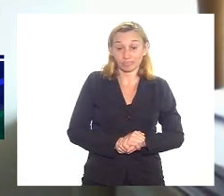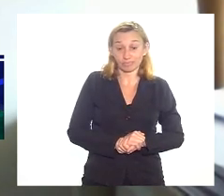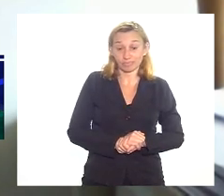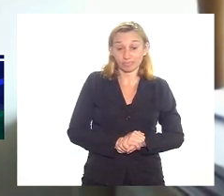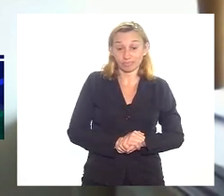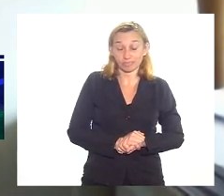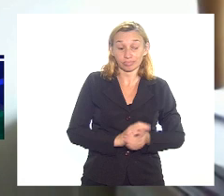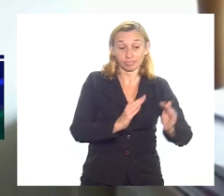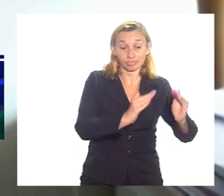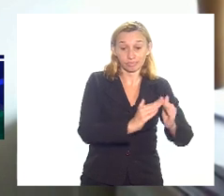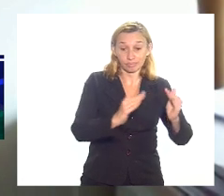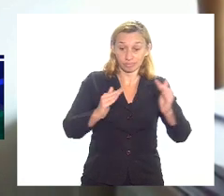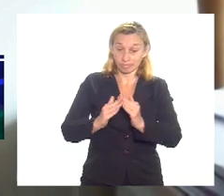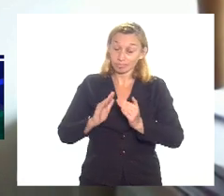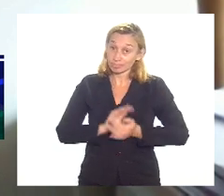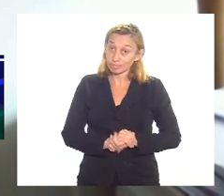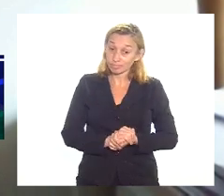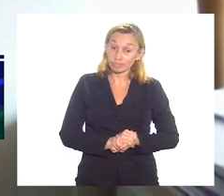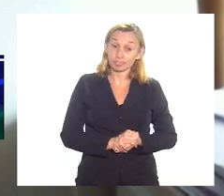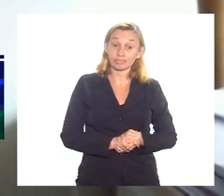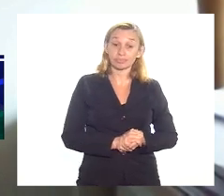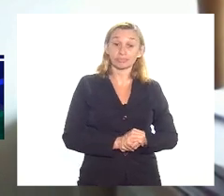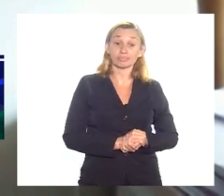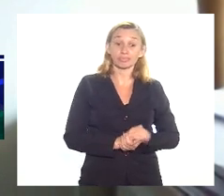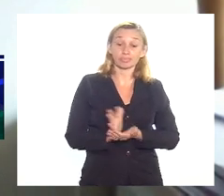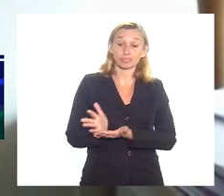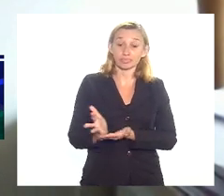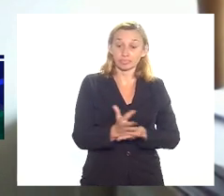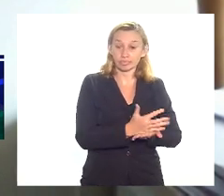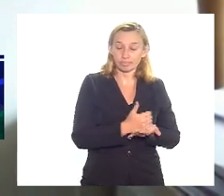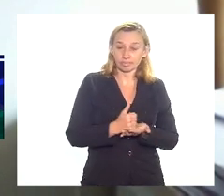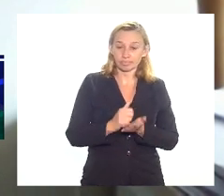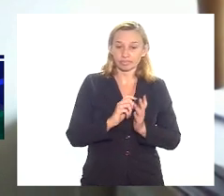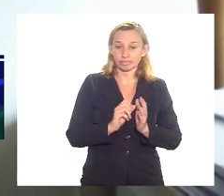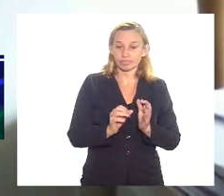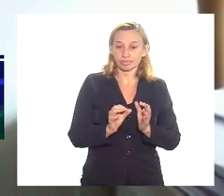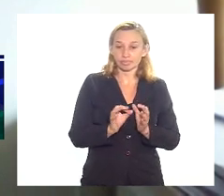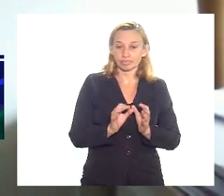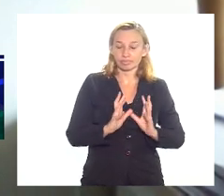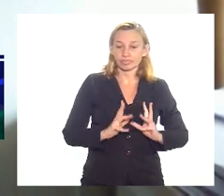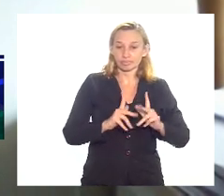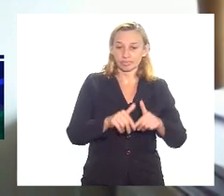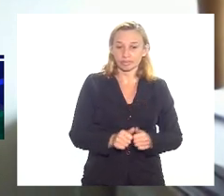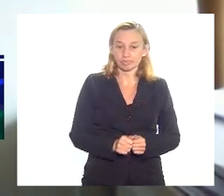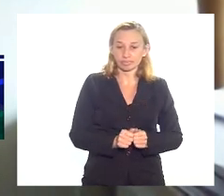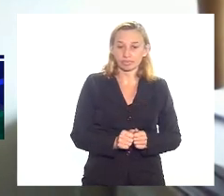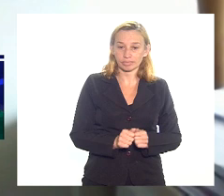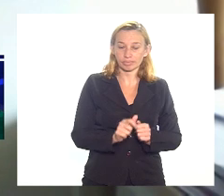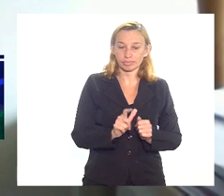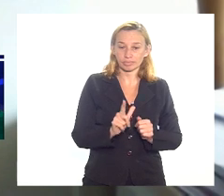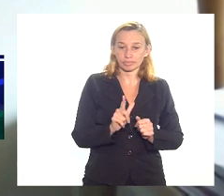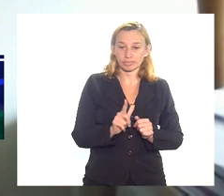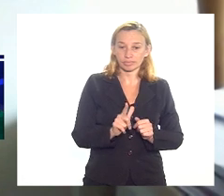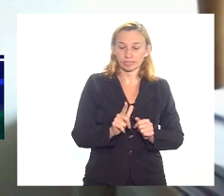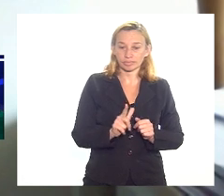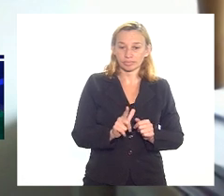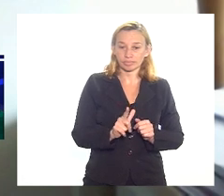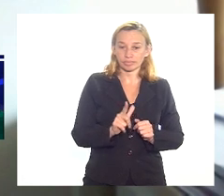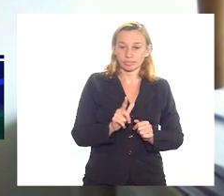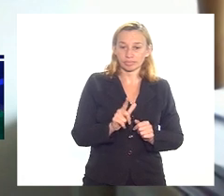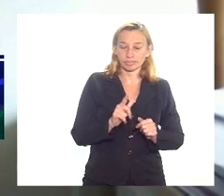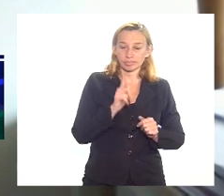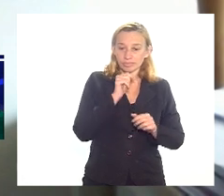às moradias e à coleta e tratamento do esgoto e o destino final. Quem continuará